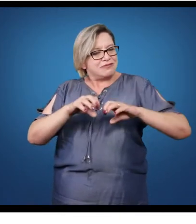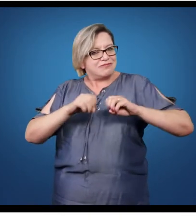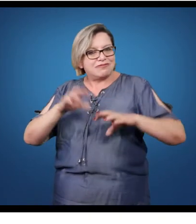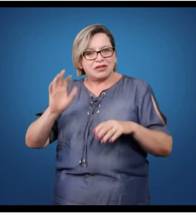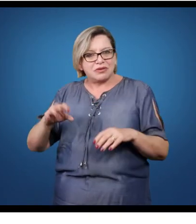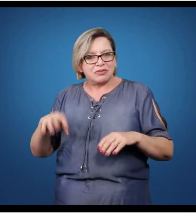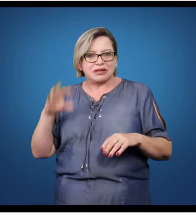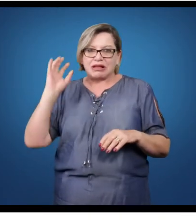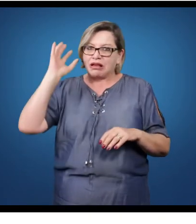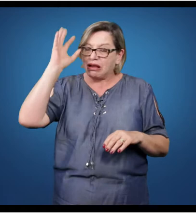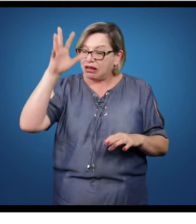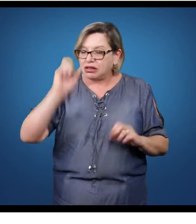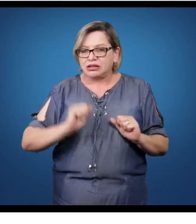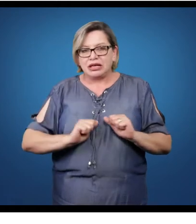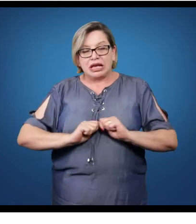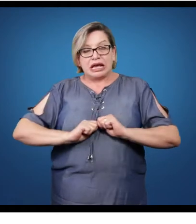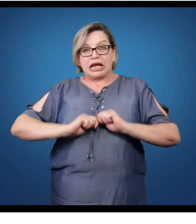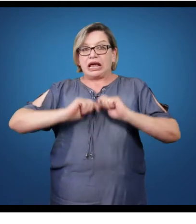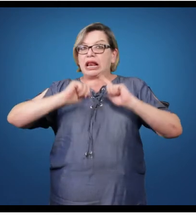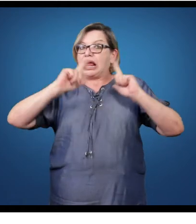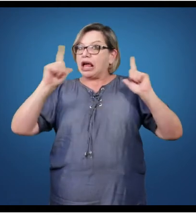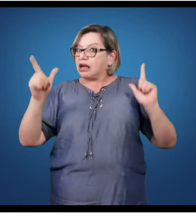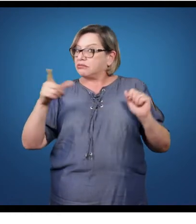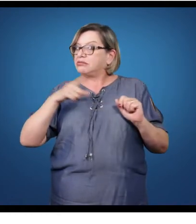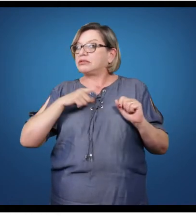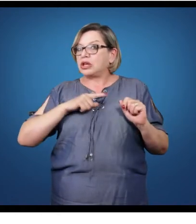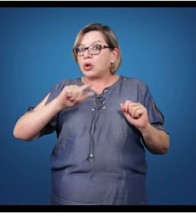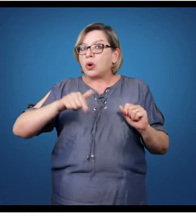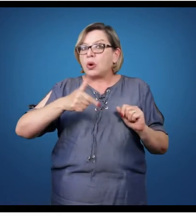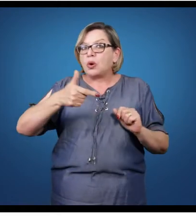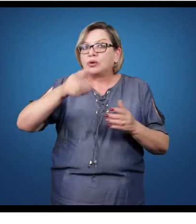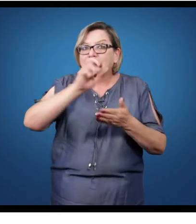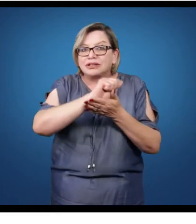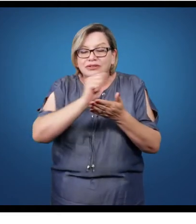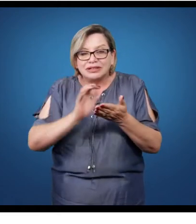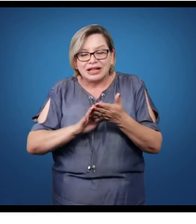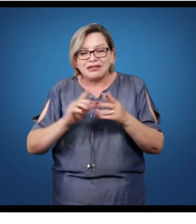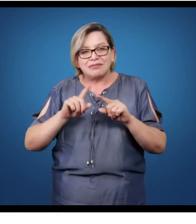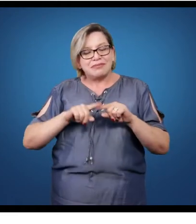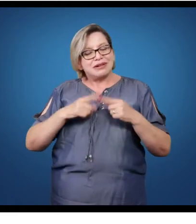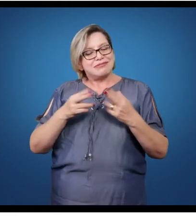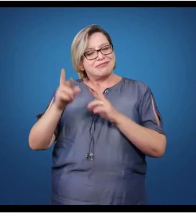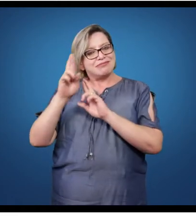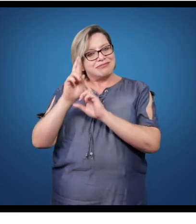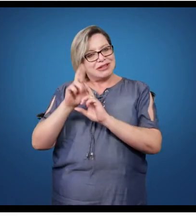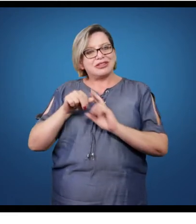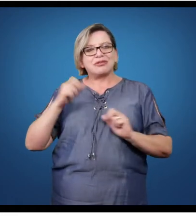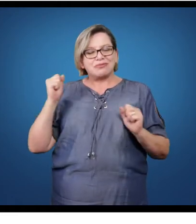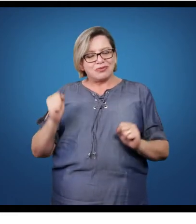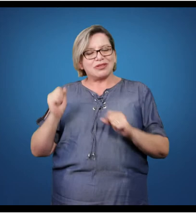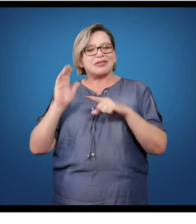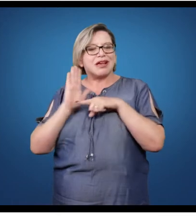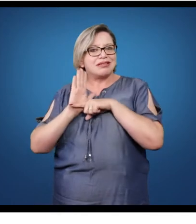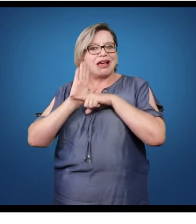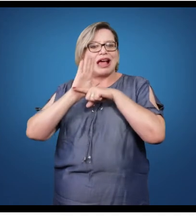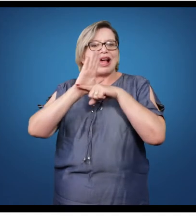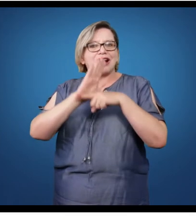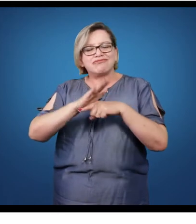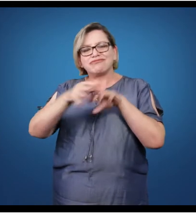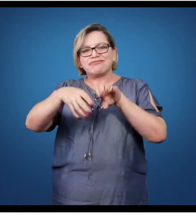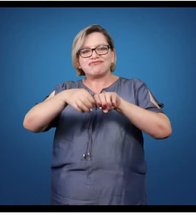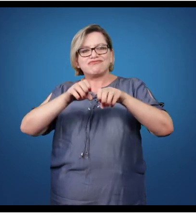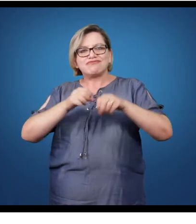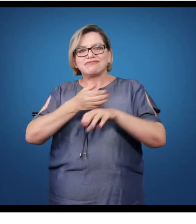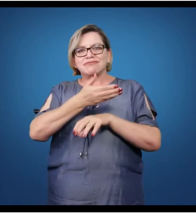claro que existem mais possibilidades mas eu espero que a partir de supostas então contribuir